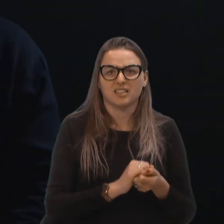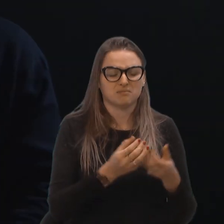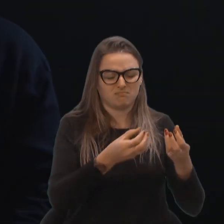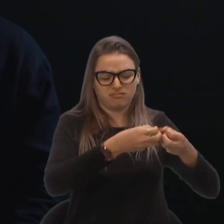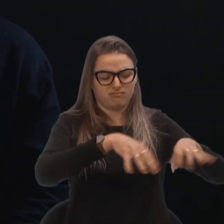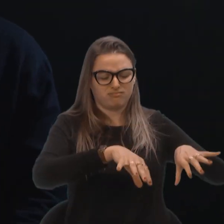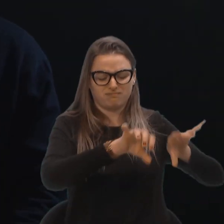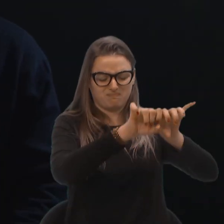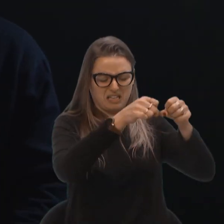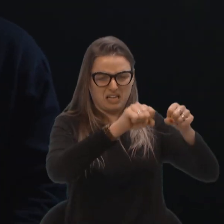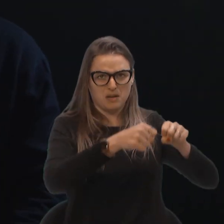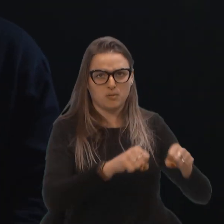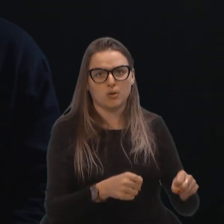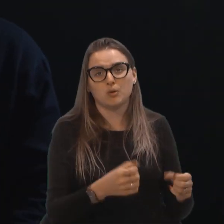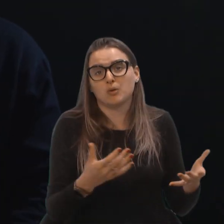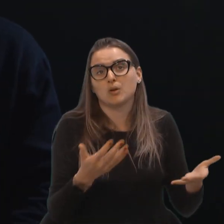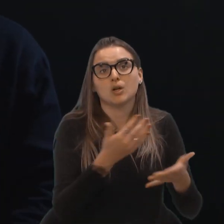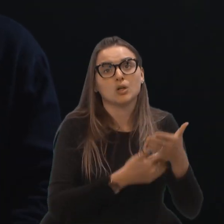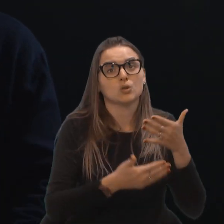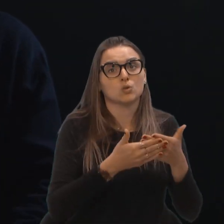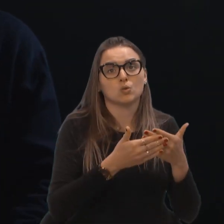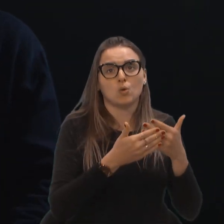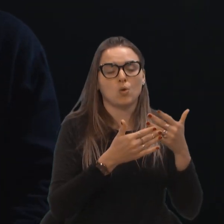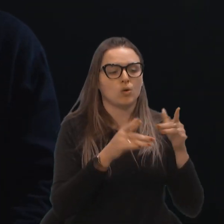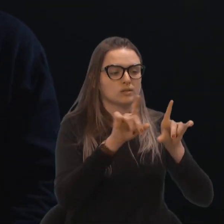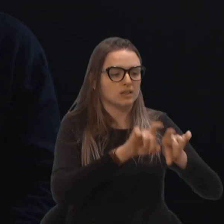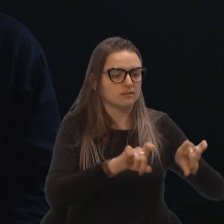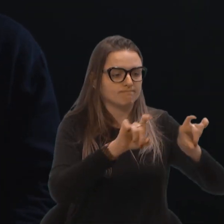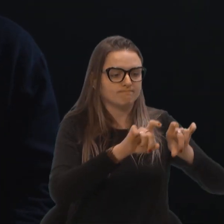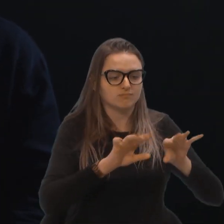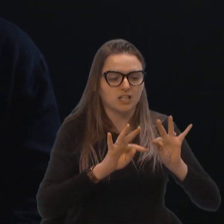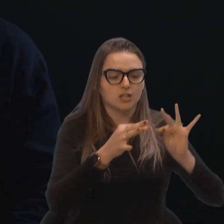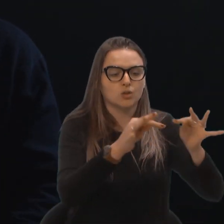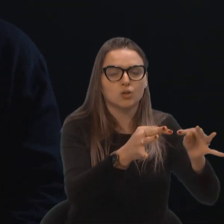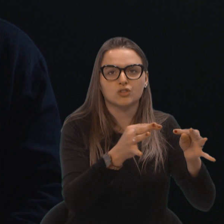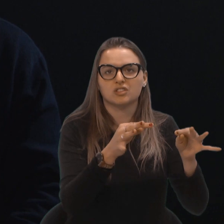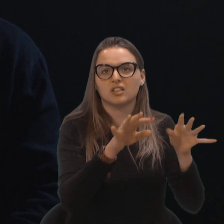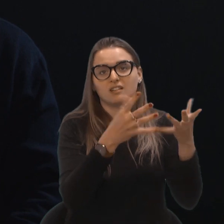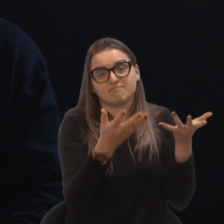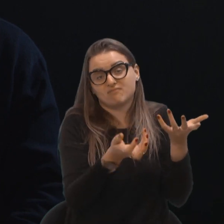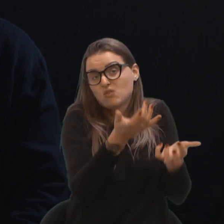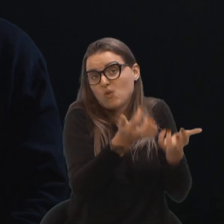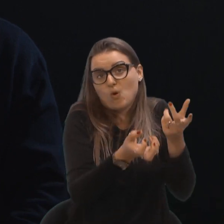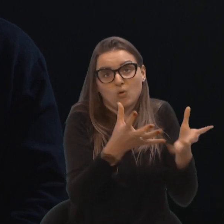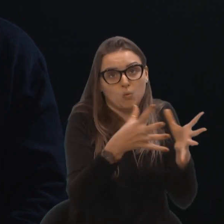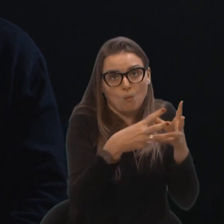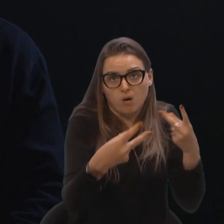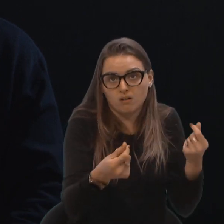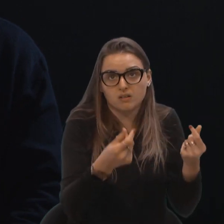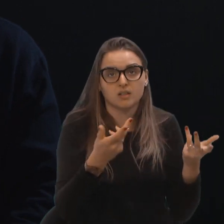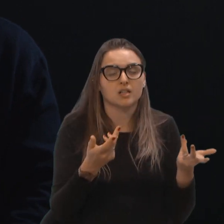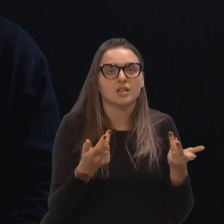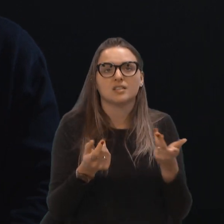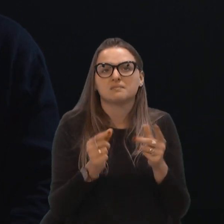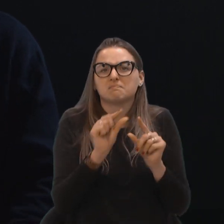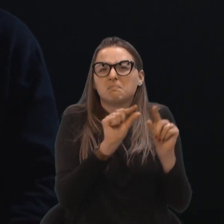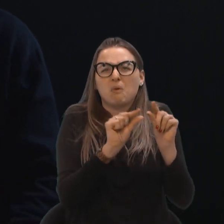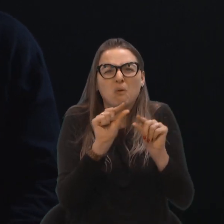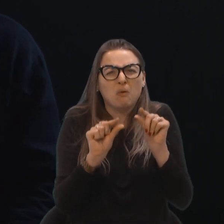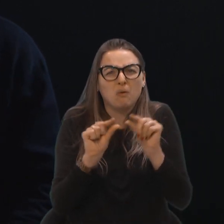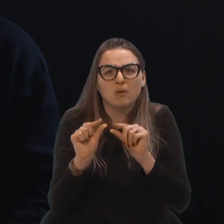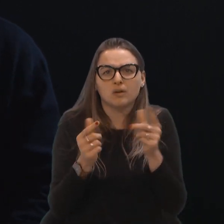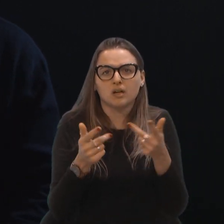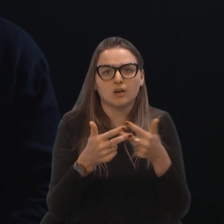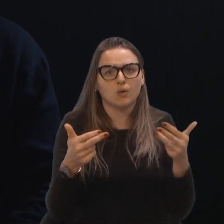Sul. E o estrago é muito grande, além de, por exemplo, todos os nossos equipamentos de informática tinham sido destruídos, não é?